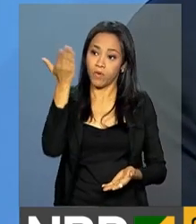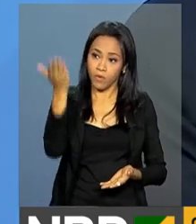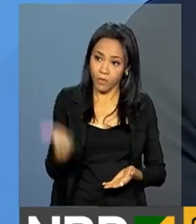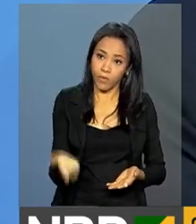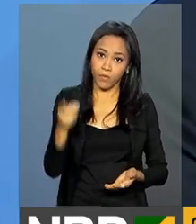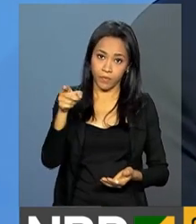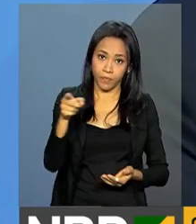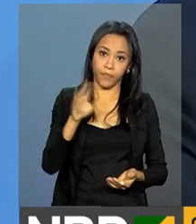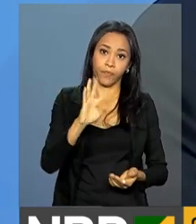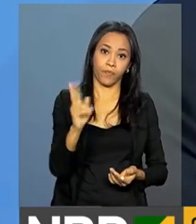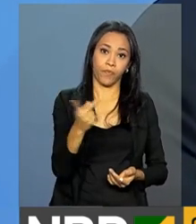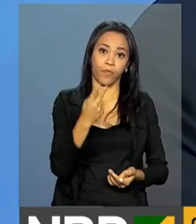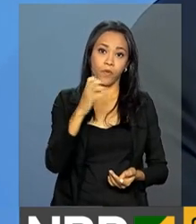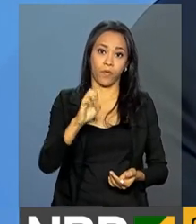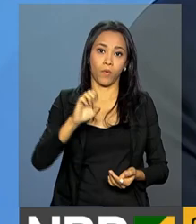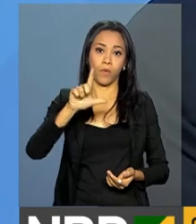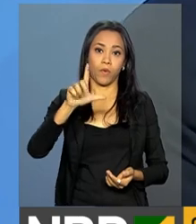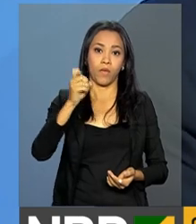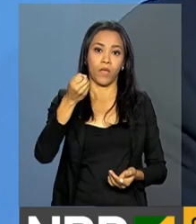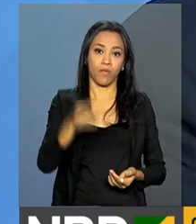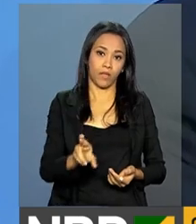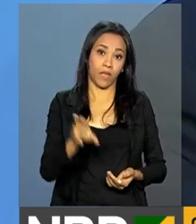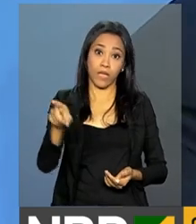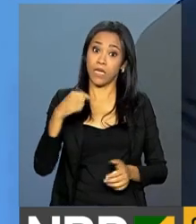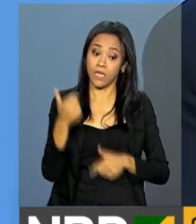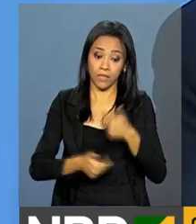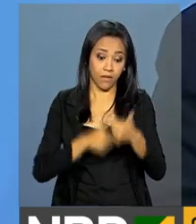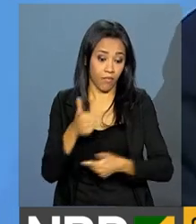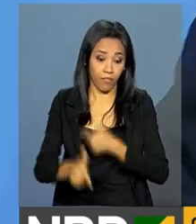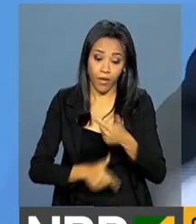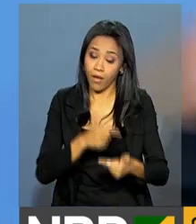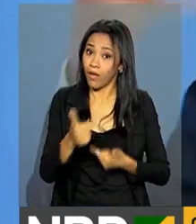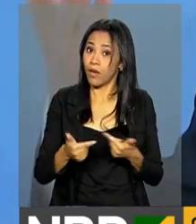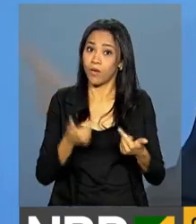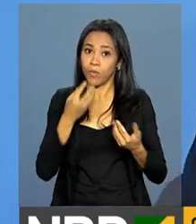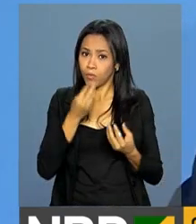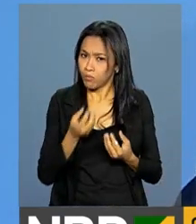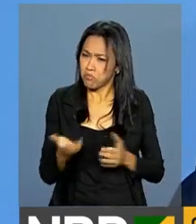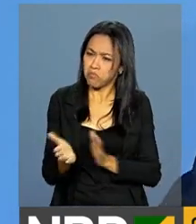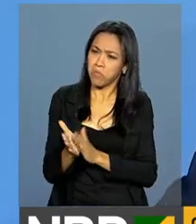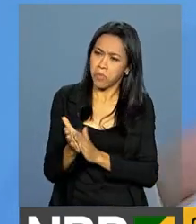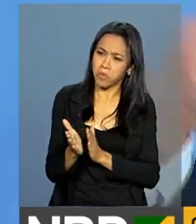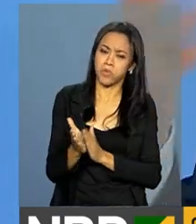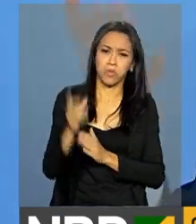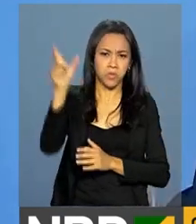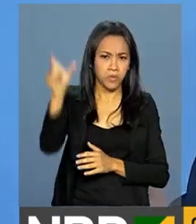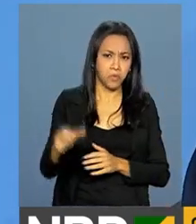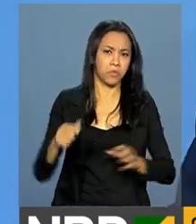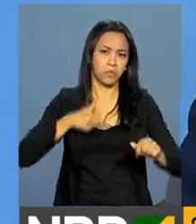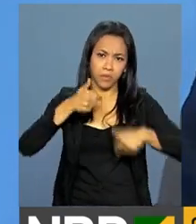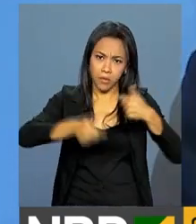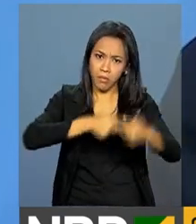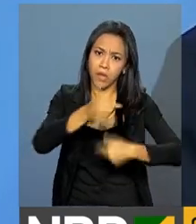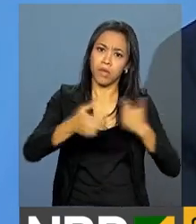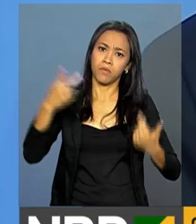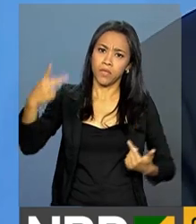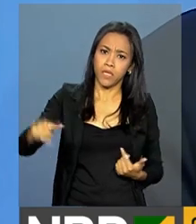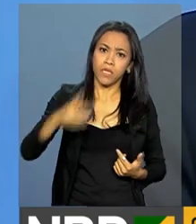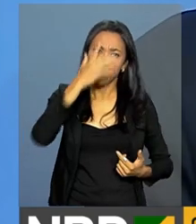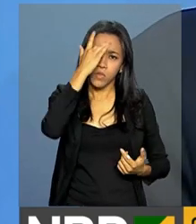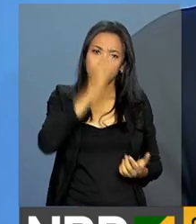integração, aliás, o Helder faz um trabalho extraordinário na integração, aplaudido, né, por todos os deputados, senadores, por todos aqueles que o